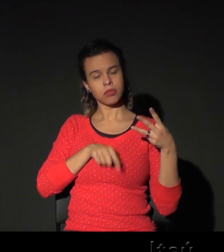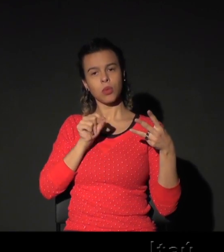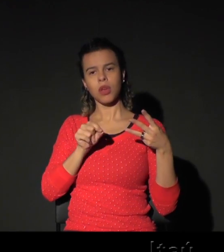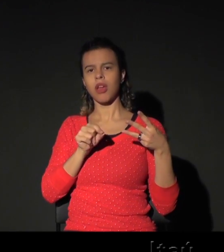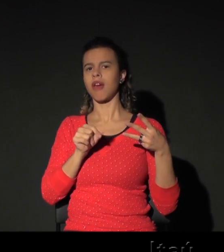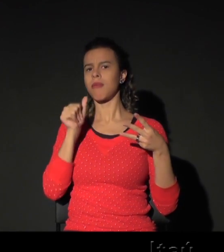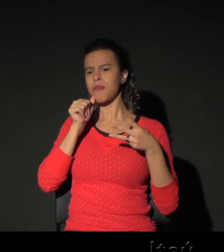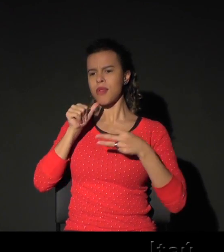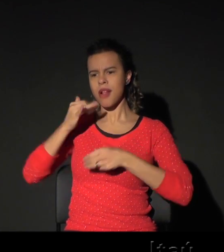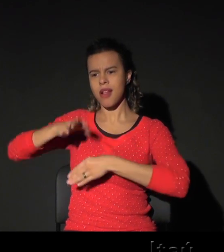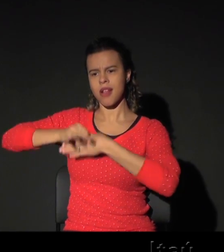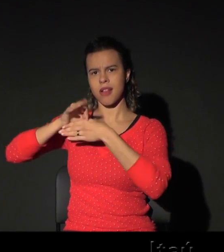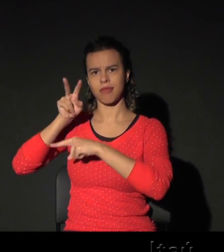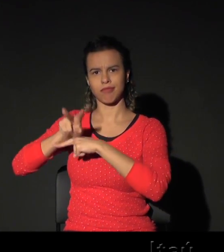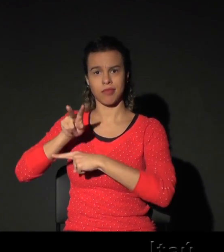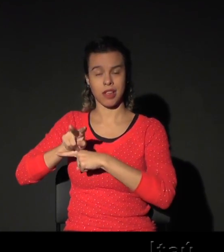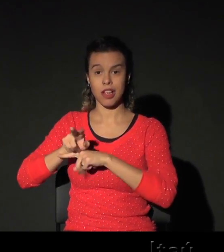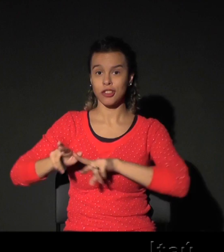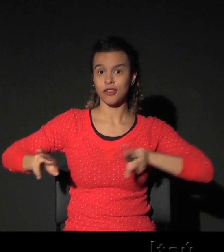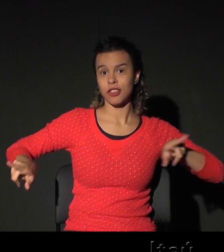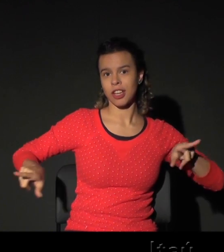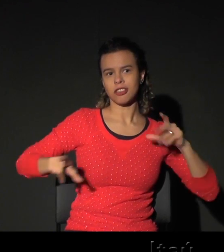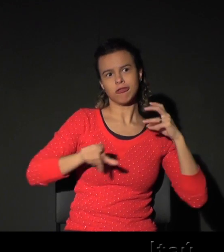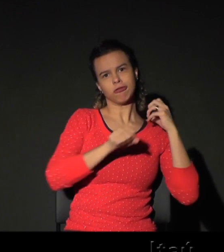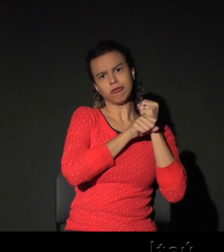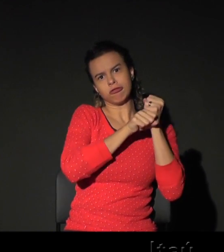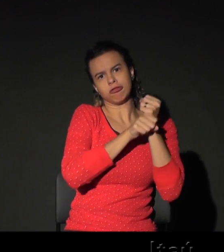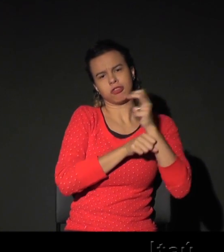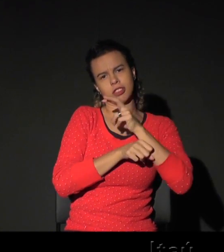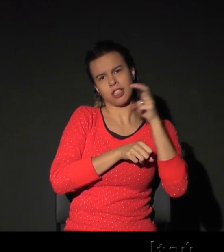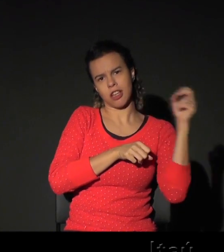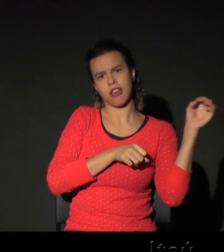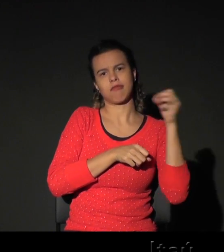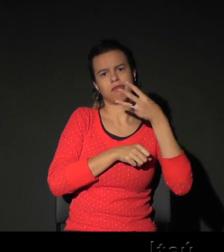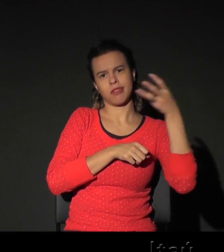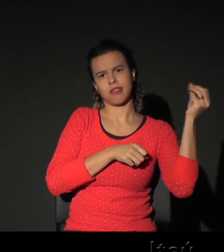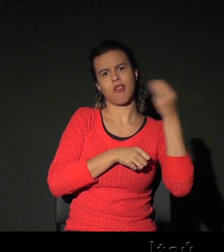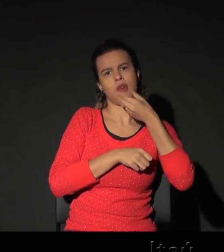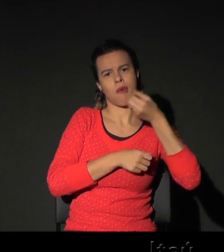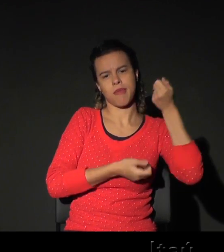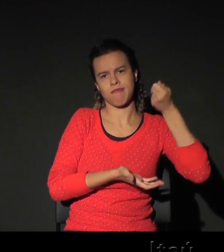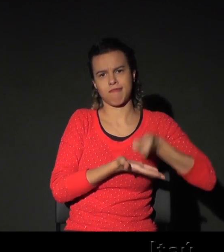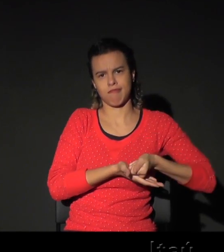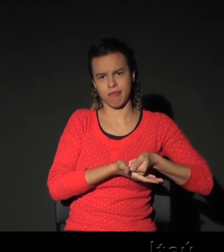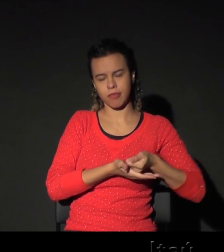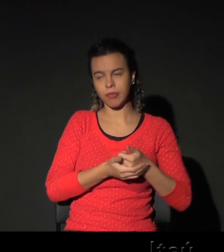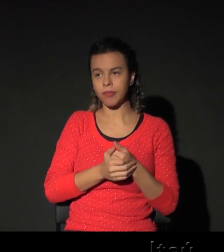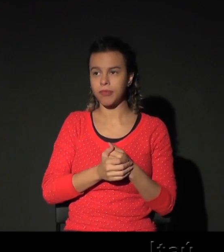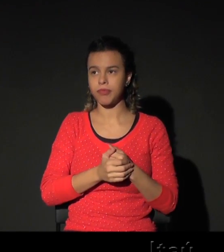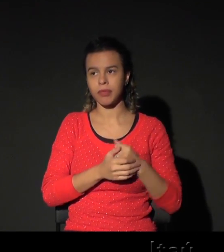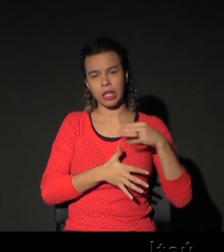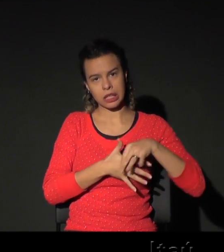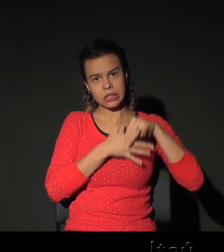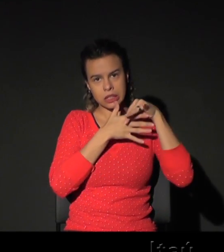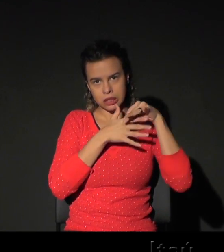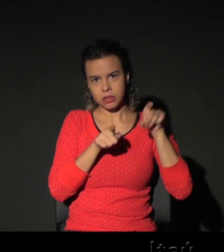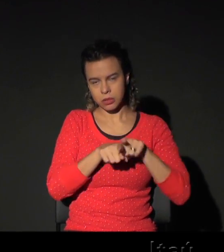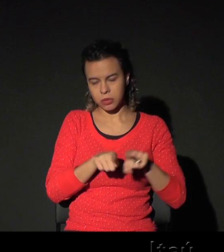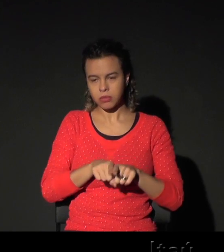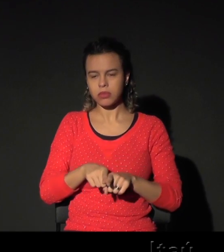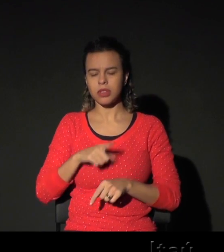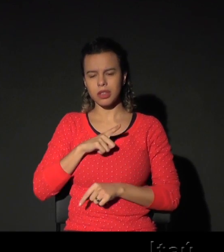relações de assujeitamento de 300 anos de 500 anos né ou seja construíram redes de né Eh